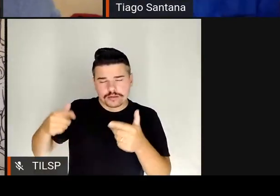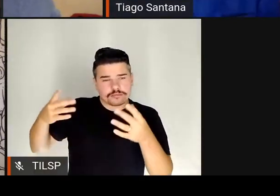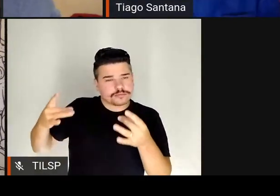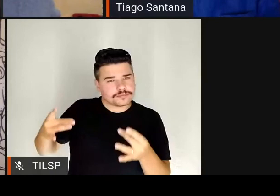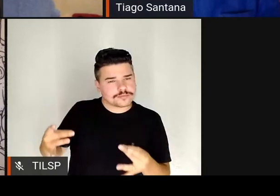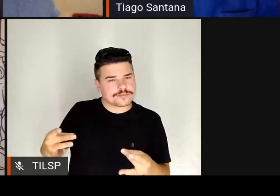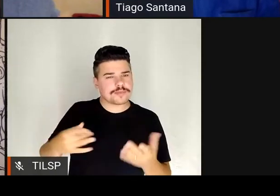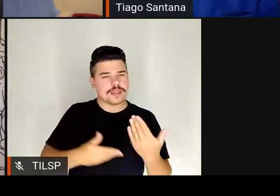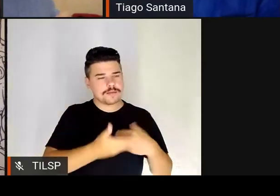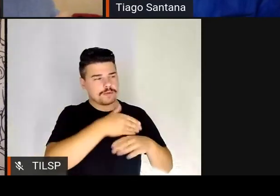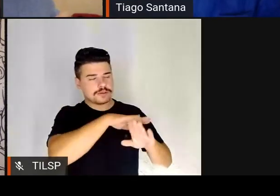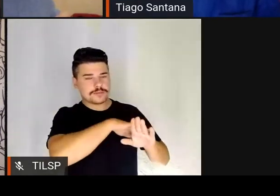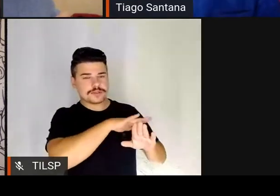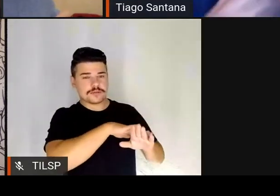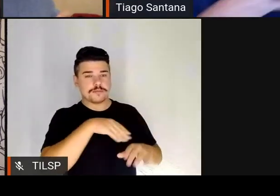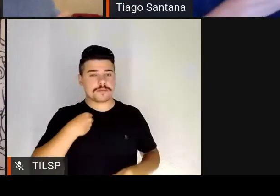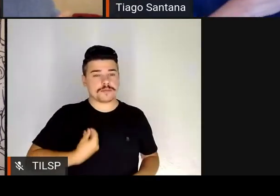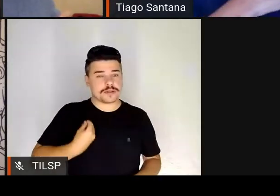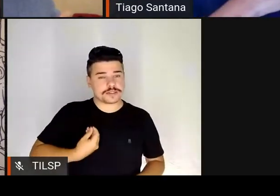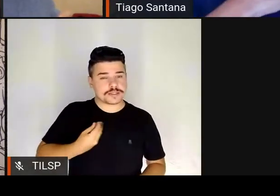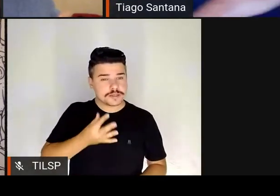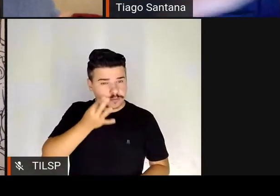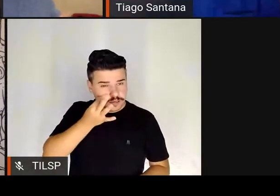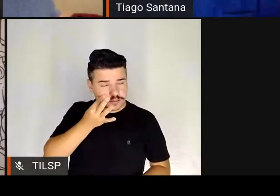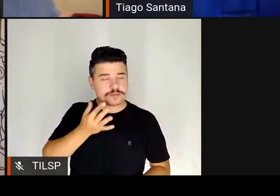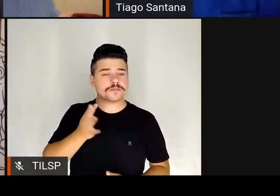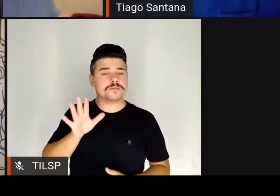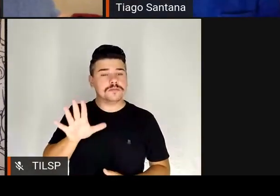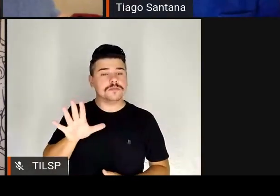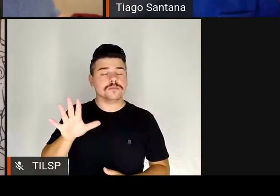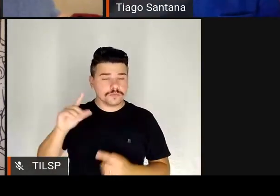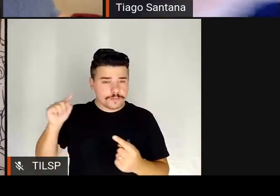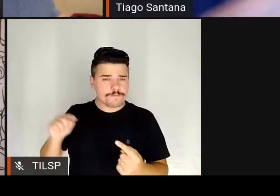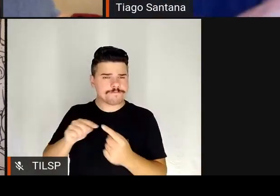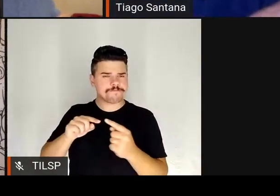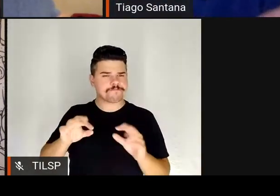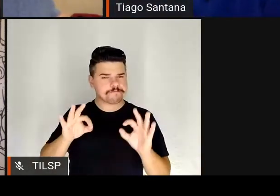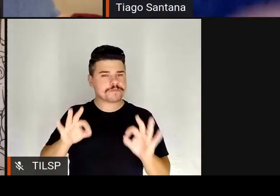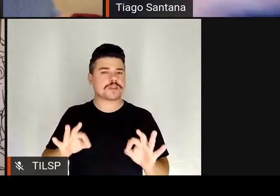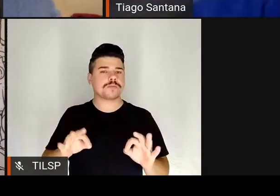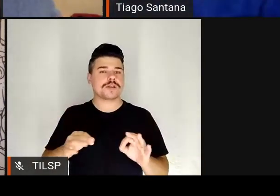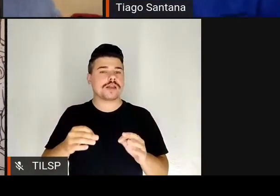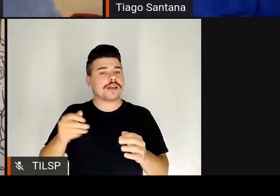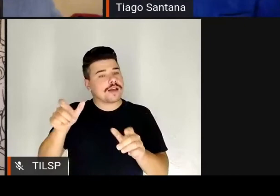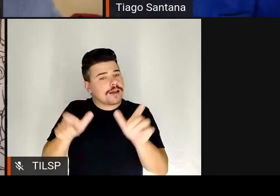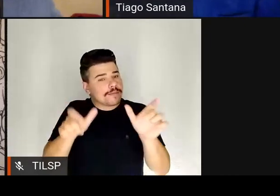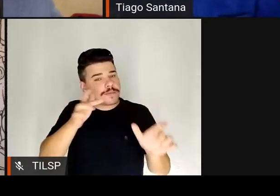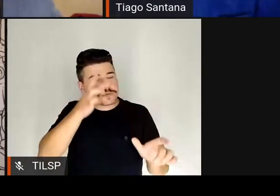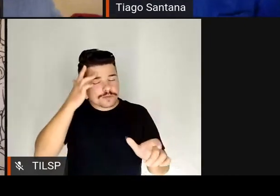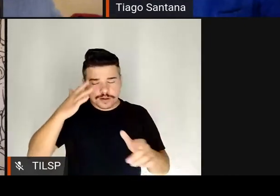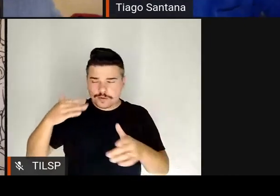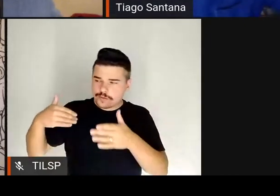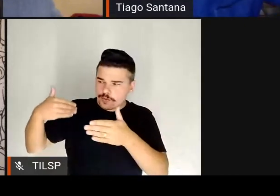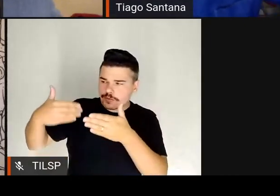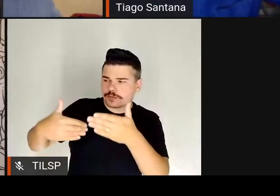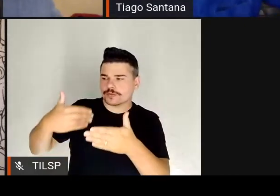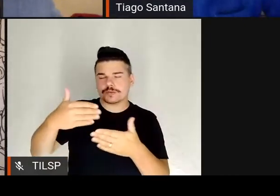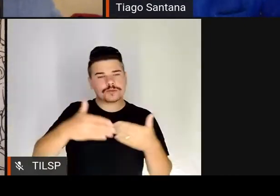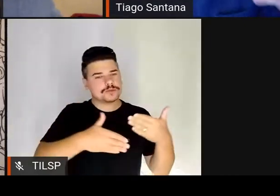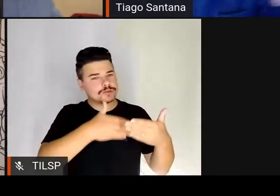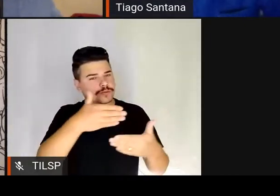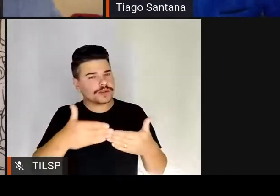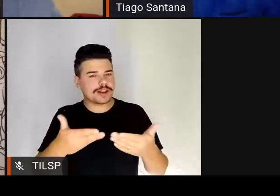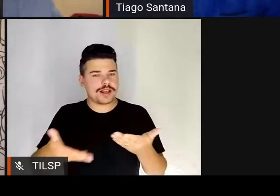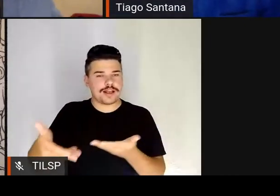ou seja presencialmente, mas o que vai dar sentido a isso é alguém que vai construir, ou seja, no meio de comunicação, ou seja,